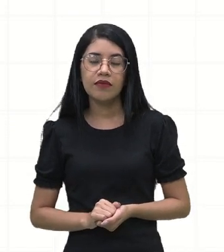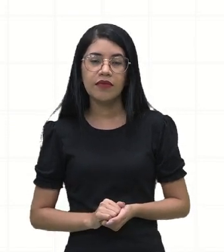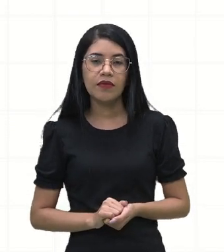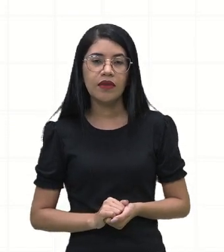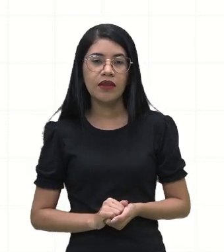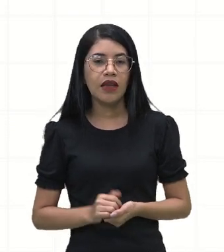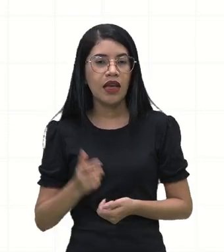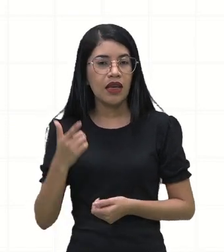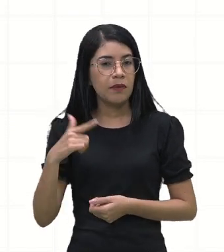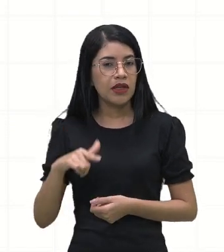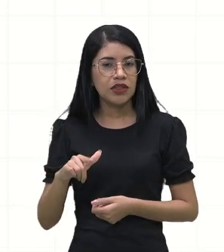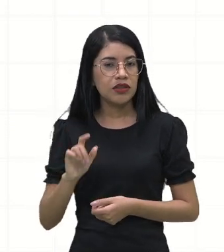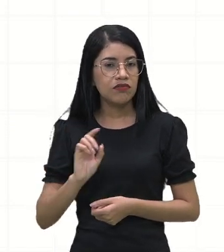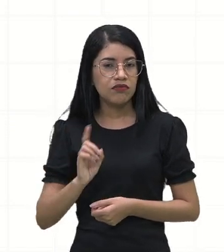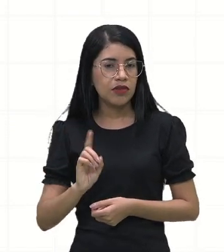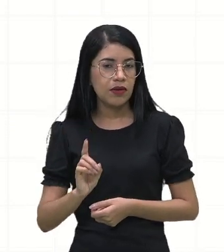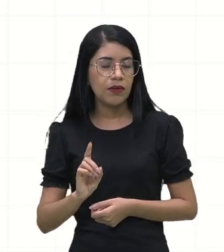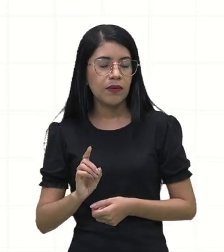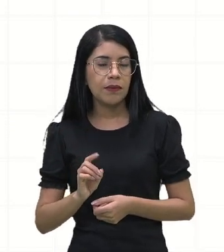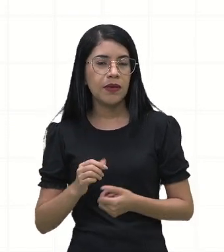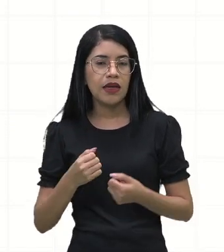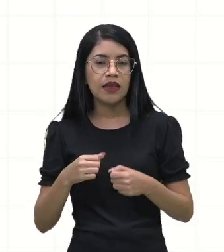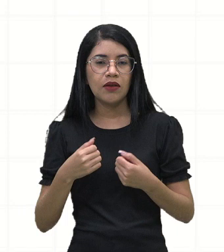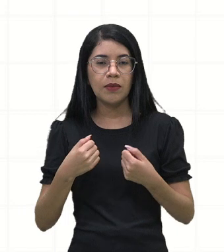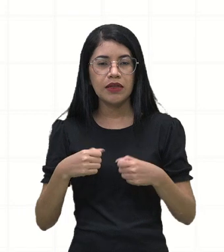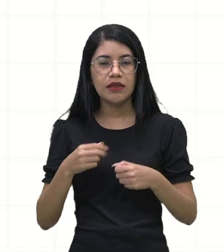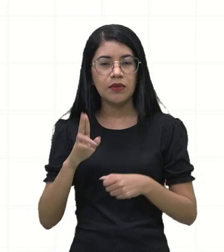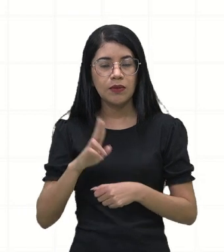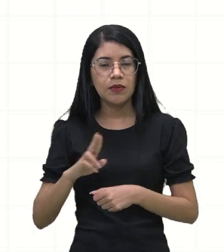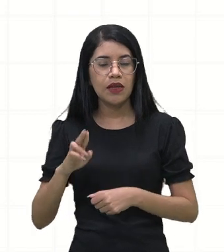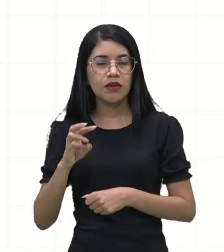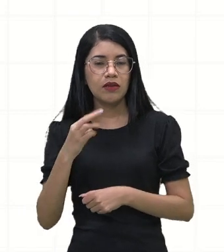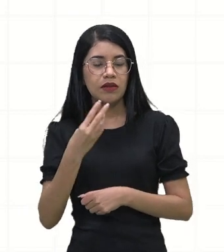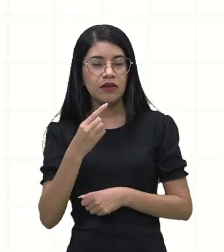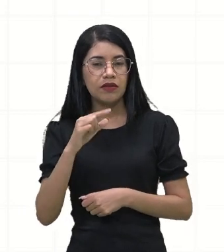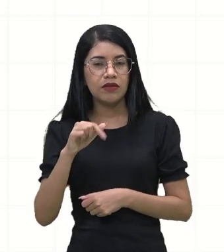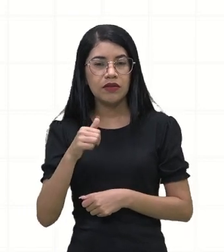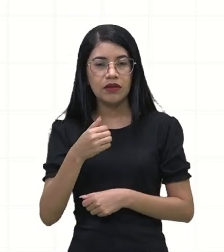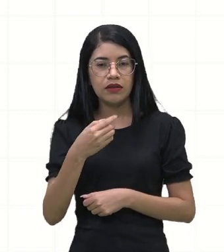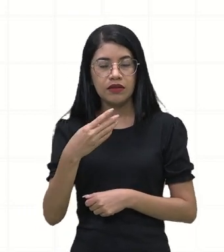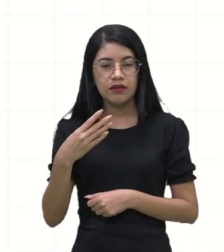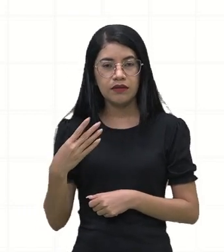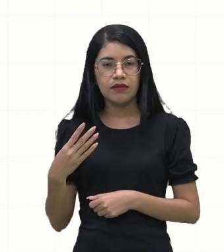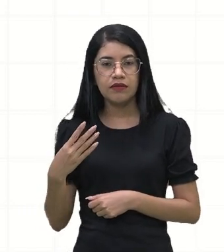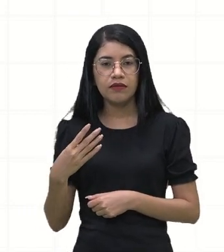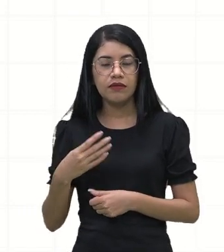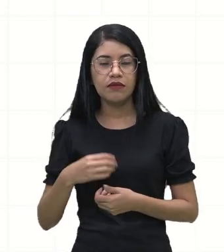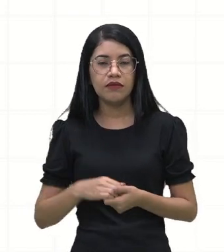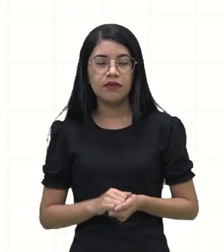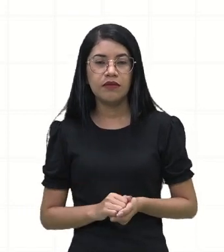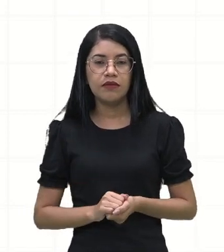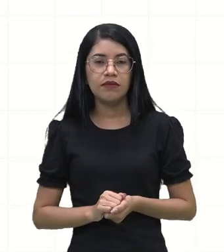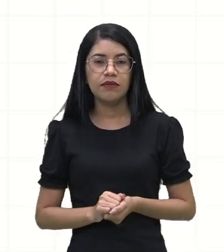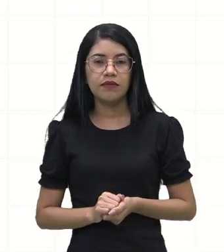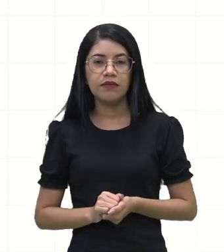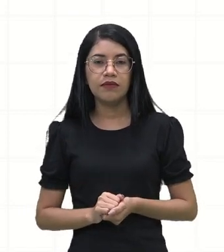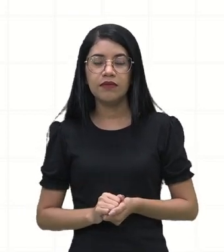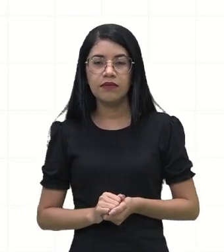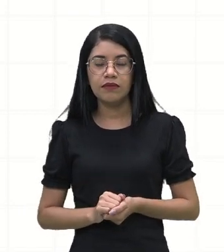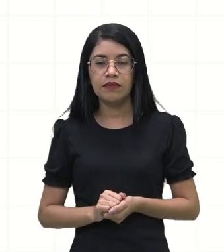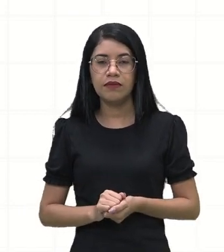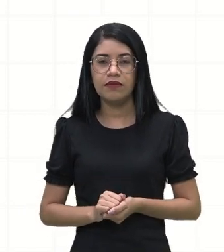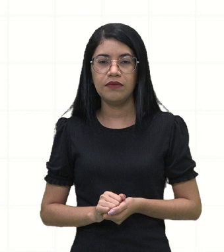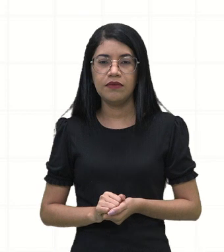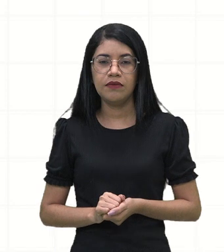se repetem, né? Ele não tem aí um período, não é uma dízima periódica, ele é um